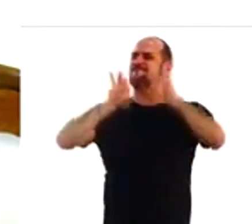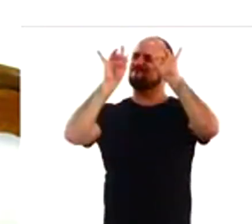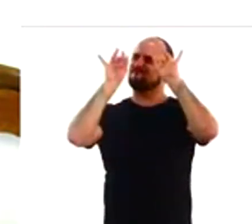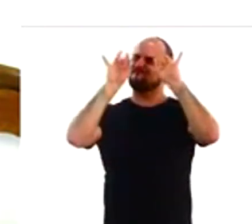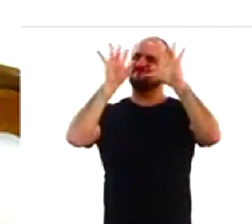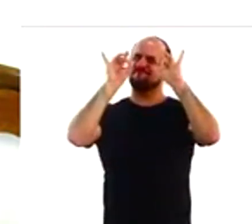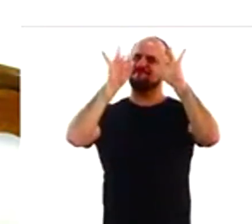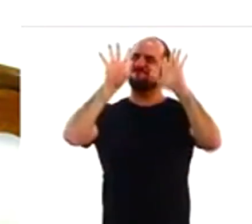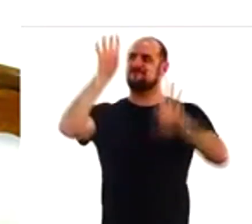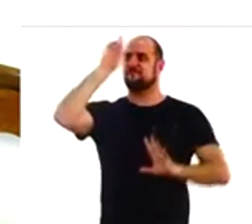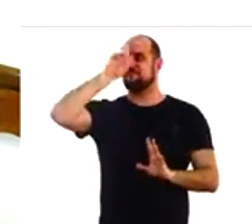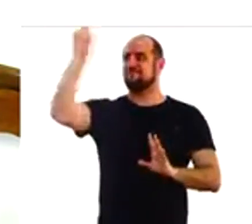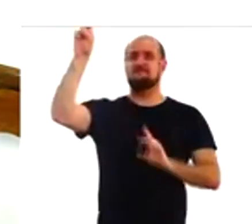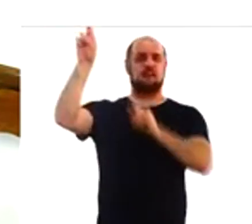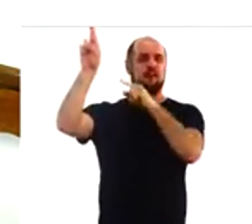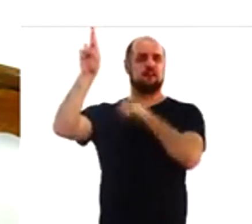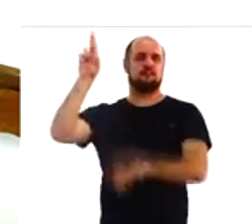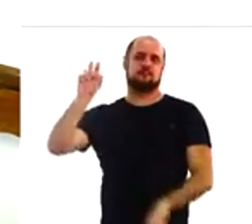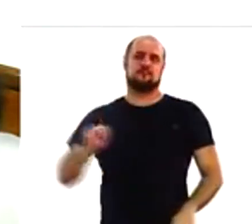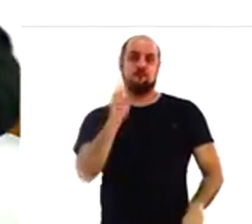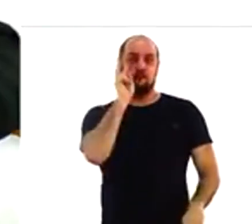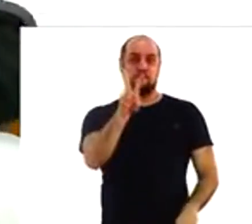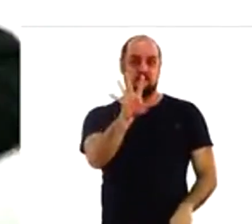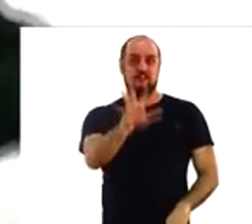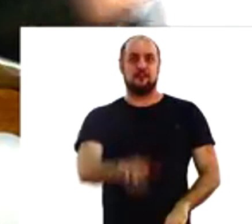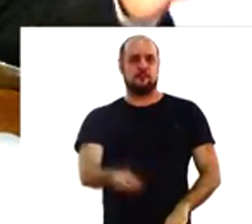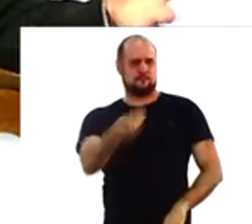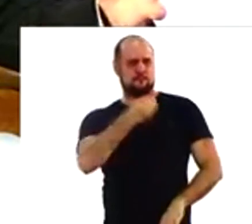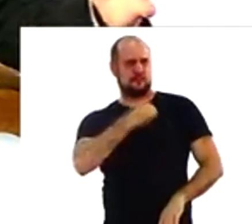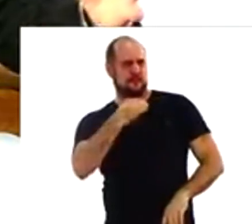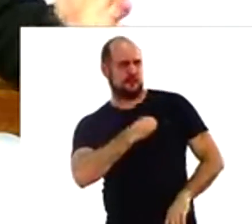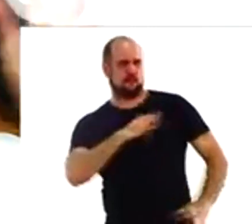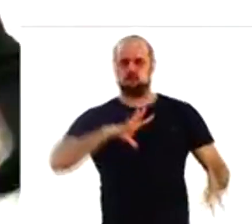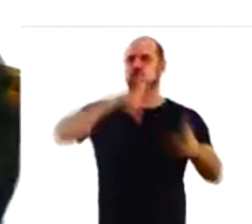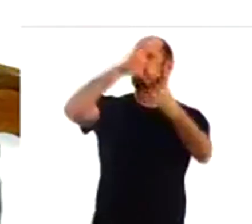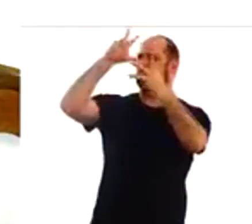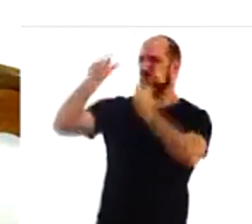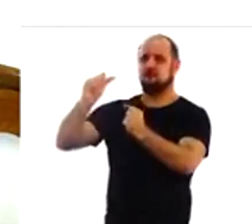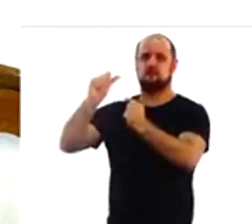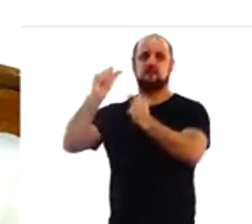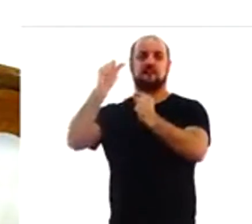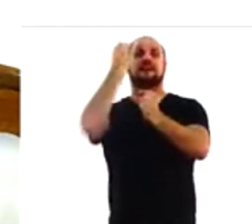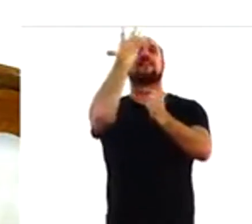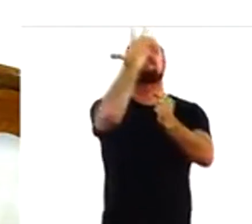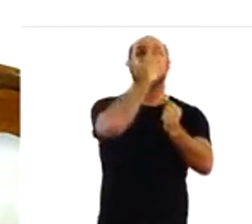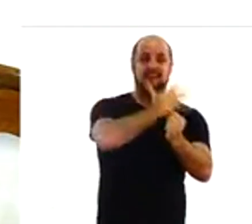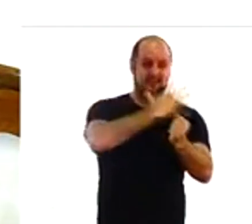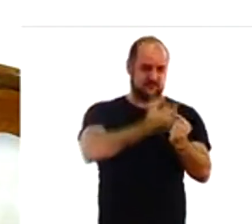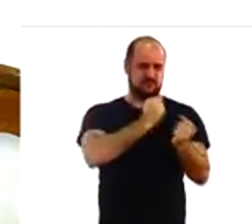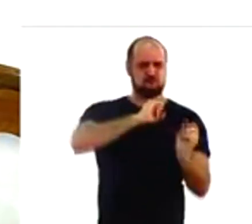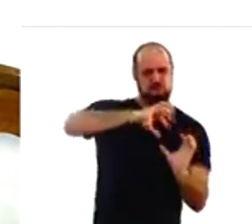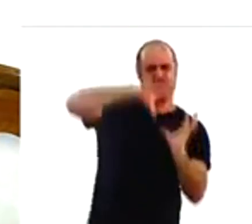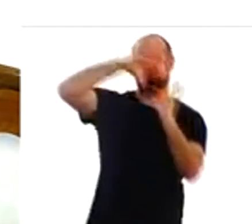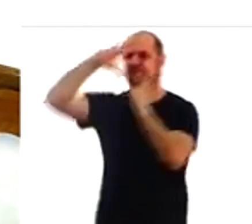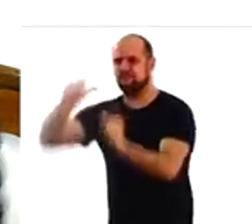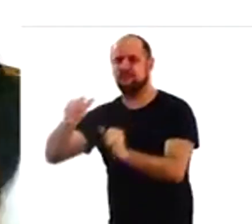exclusiva de Deus. Veja só, se o pecado é universal, a graça salvadora é para todo o